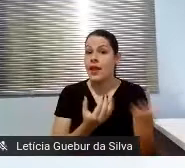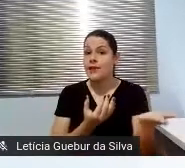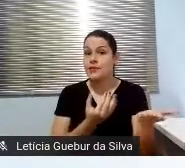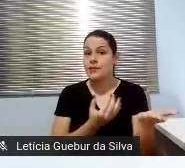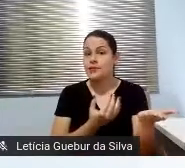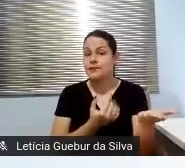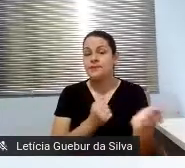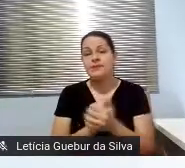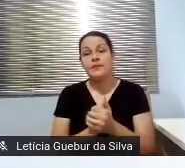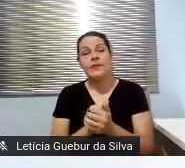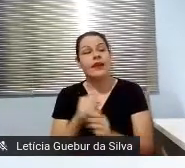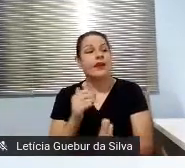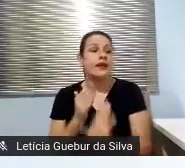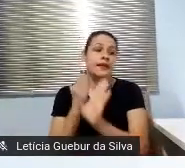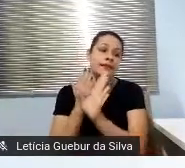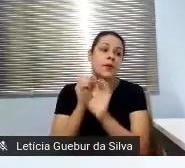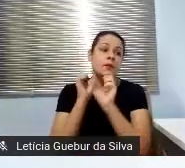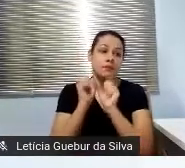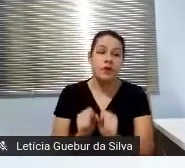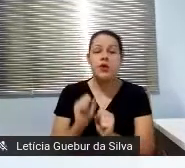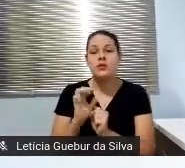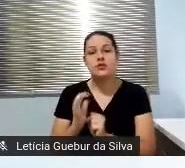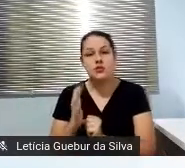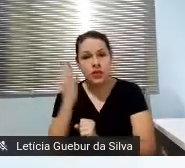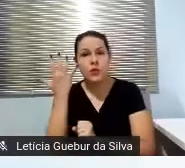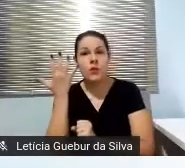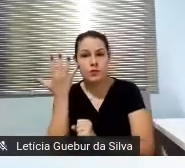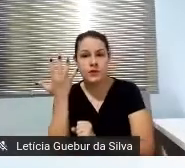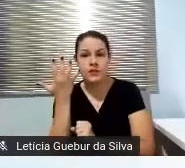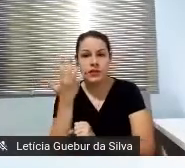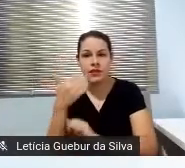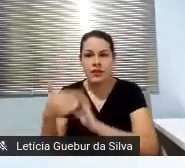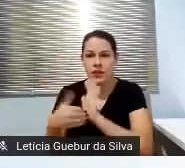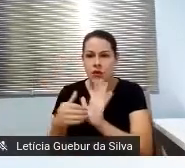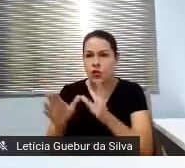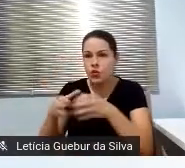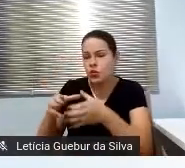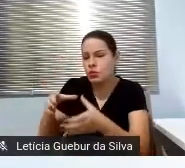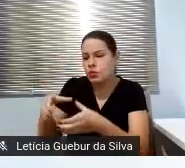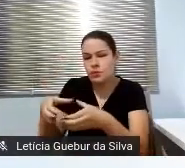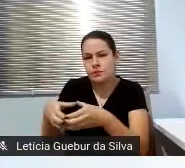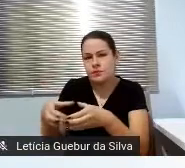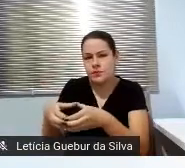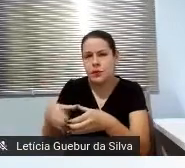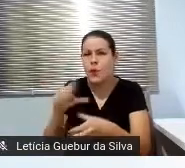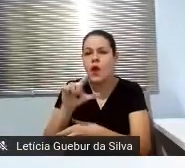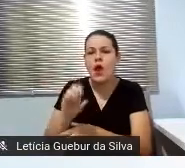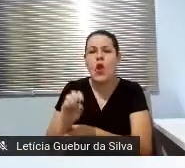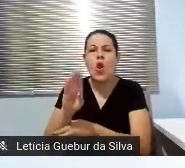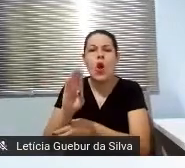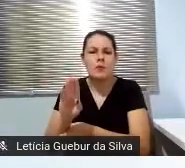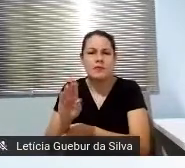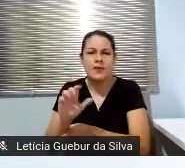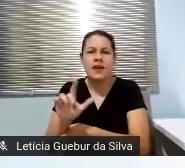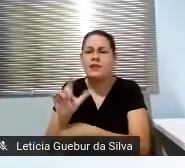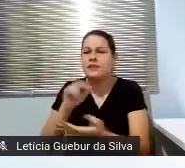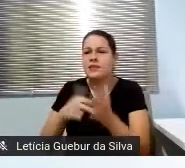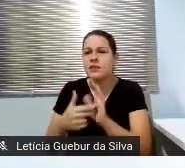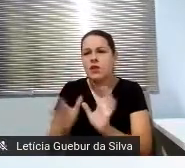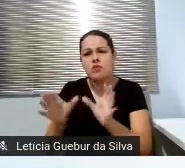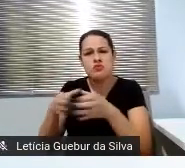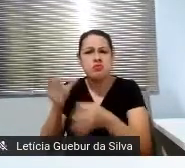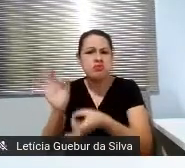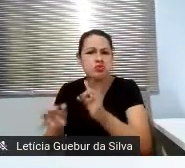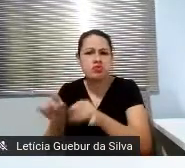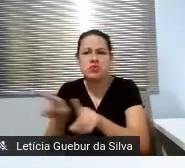Então, isso pode ser que esse lobby, aí eu estou falando do lobby não de forma pejorativa, é um lobby justo, é um lobby em que